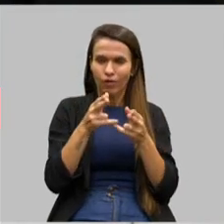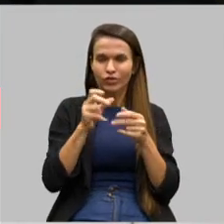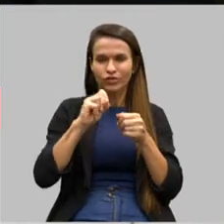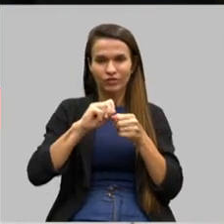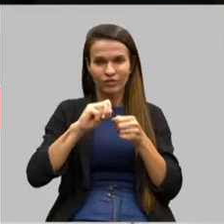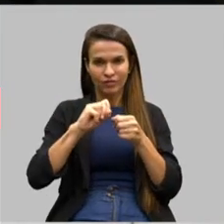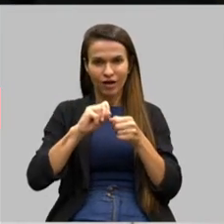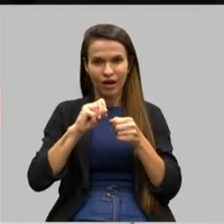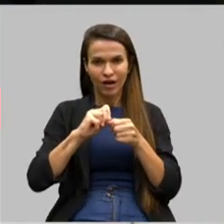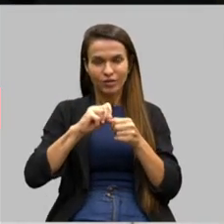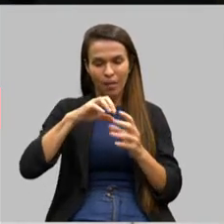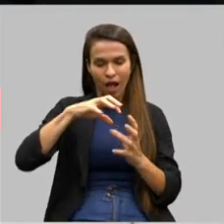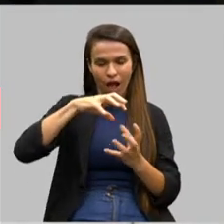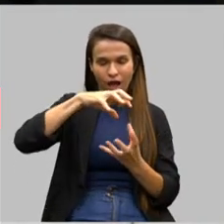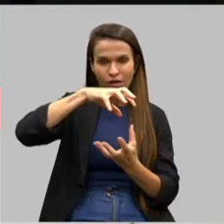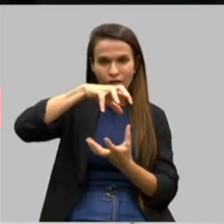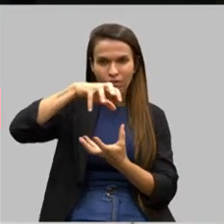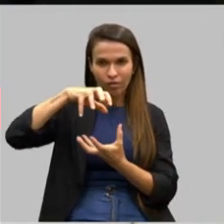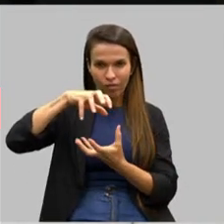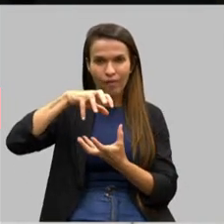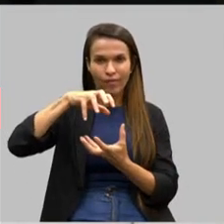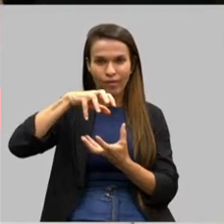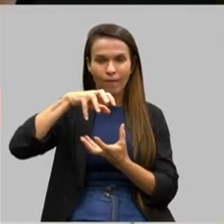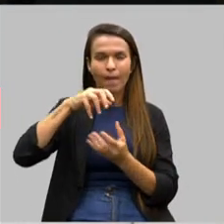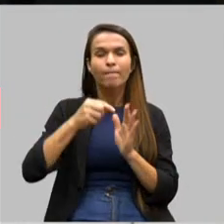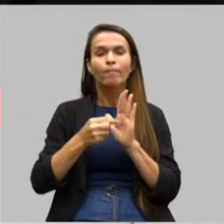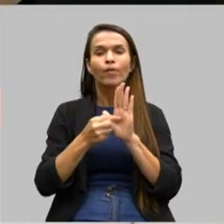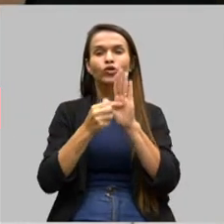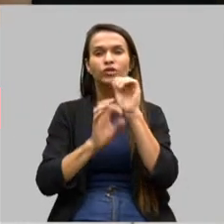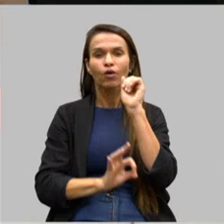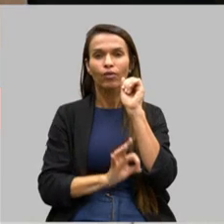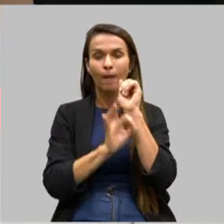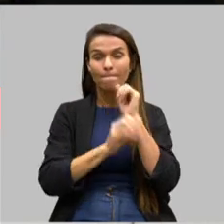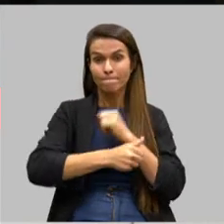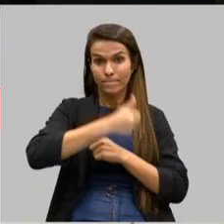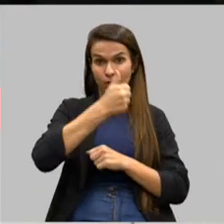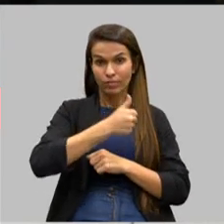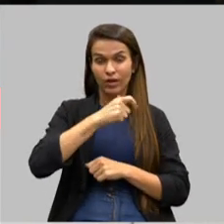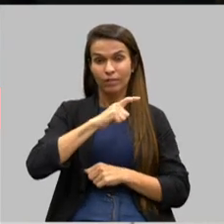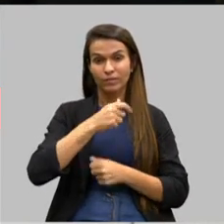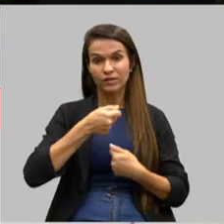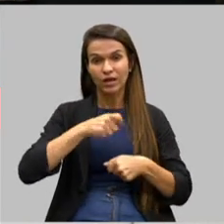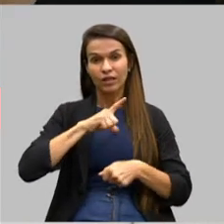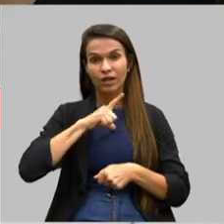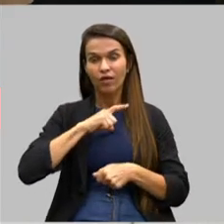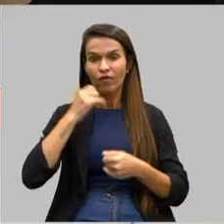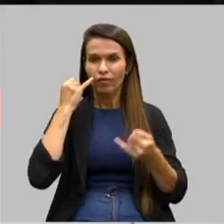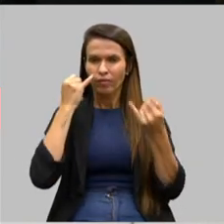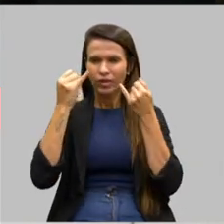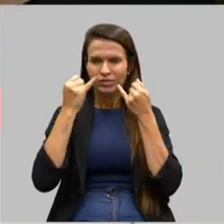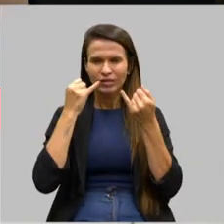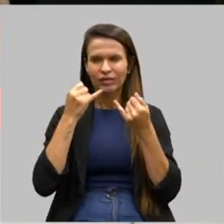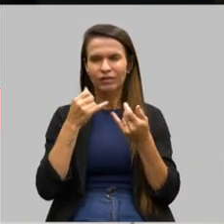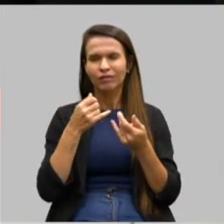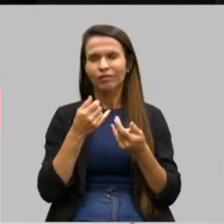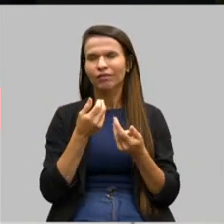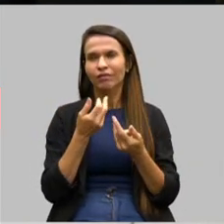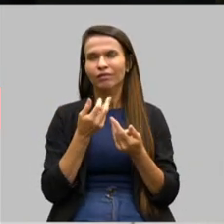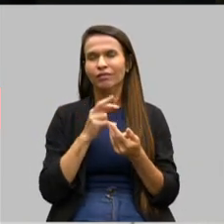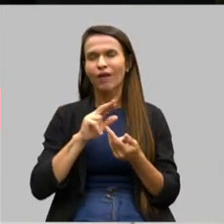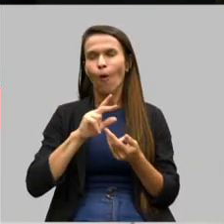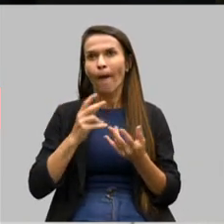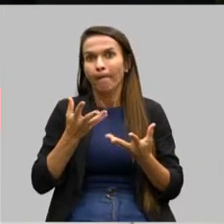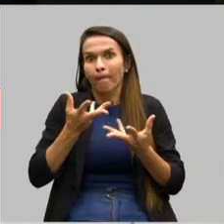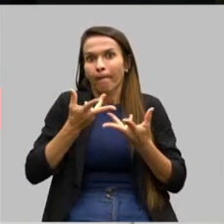a atmosfera, para projetar o clima. Primeiro, a gente tem que ter a informação que não é tão refinada. A partir daquela